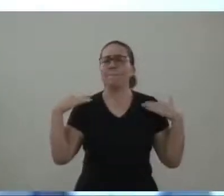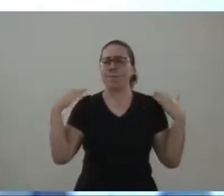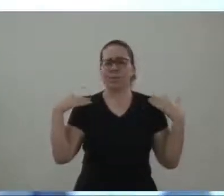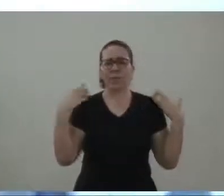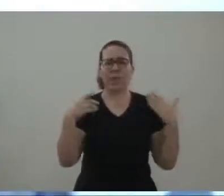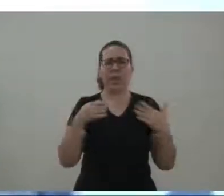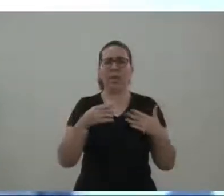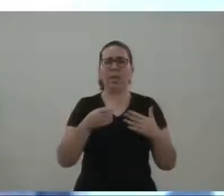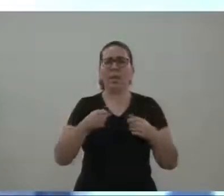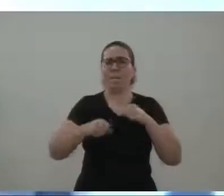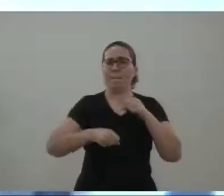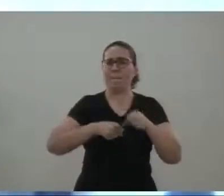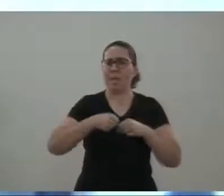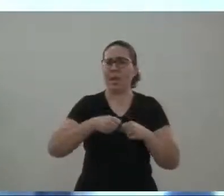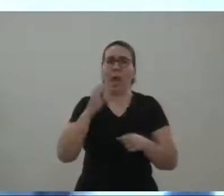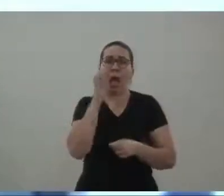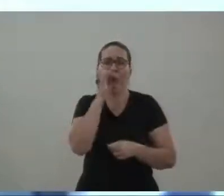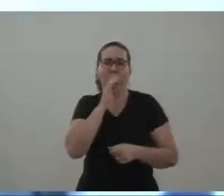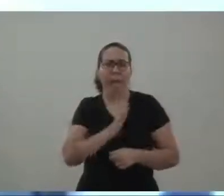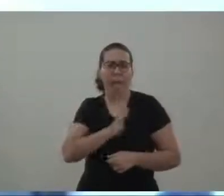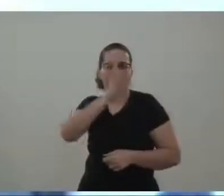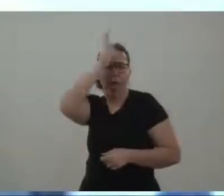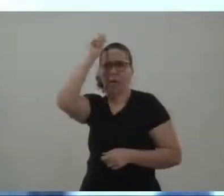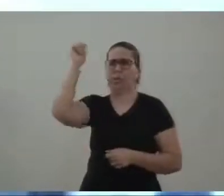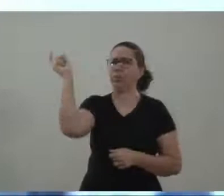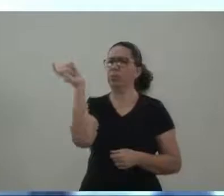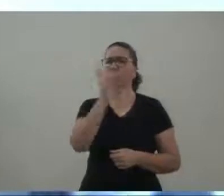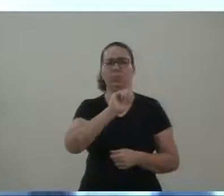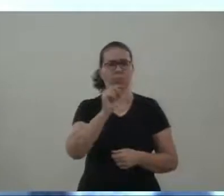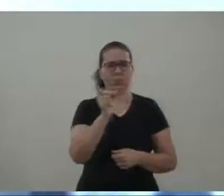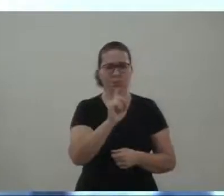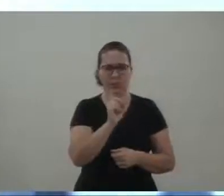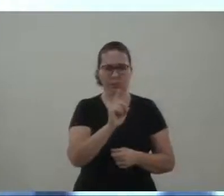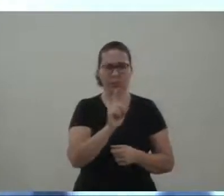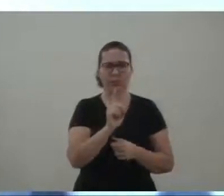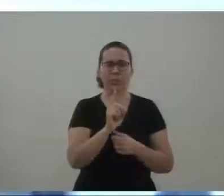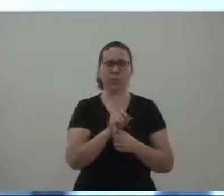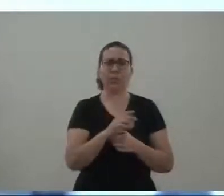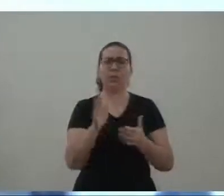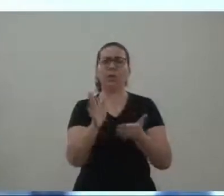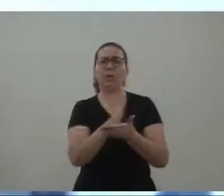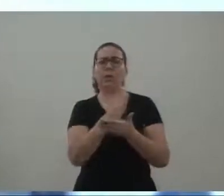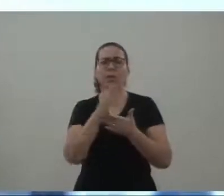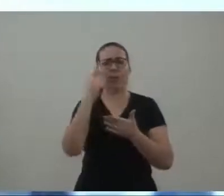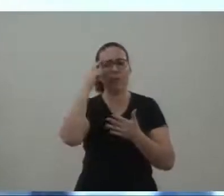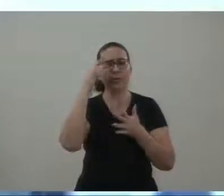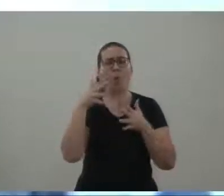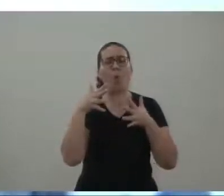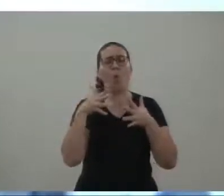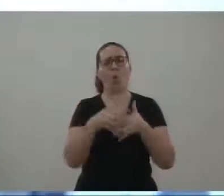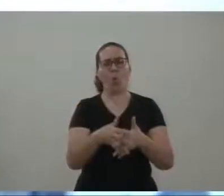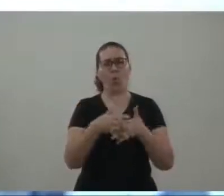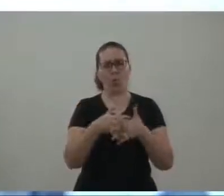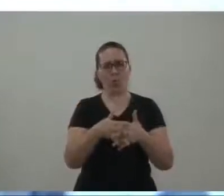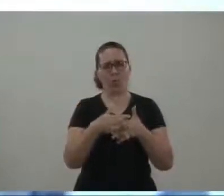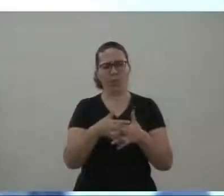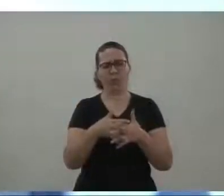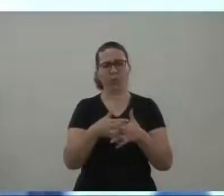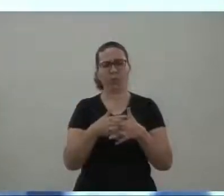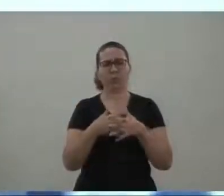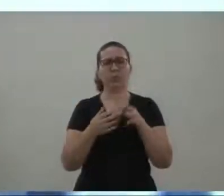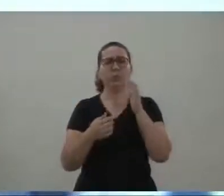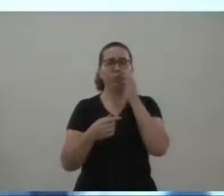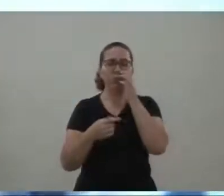de bicicleta, não para se correr de bicicleta, como alguns acabam confundindo, né? E se a gente fizer